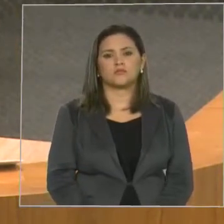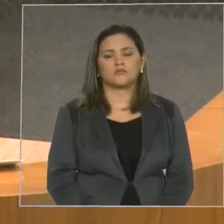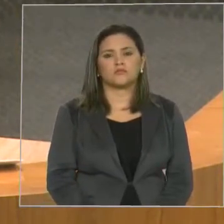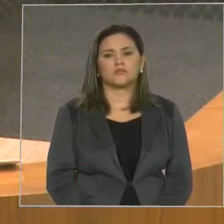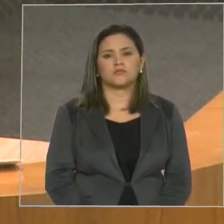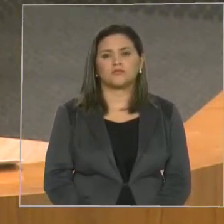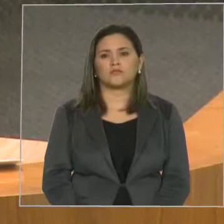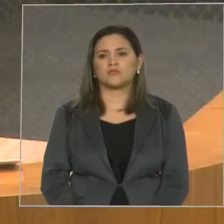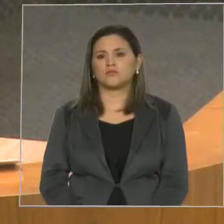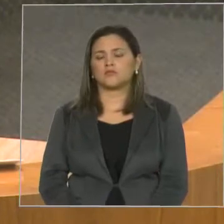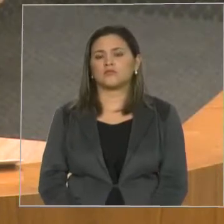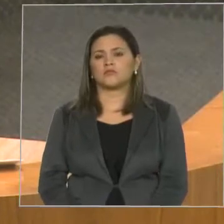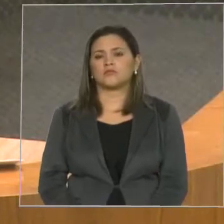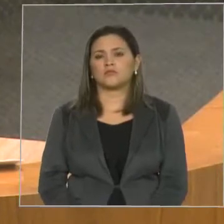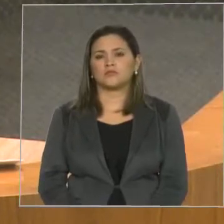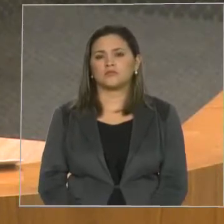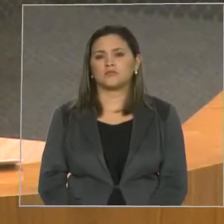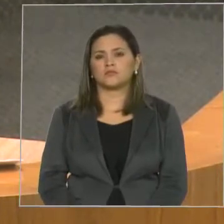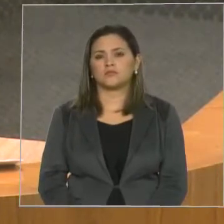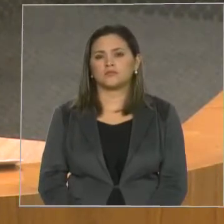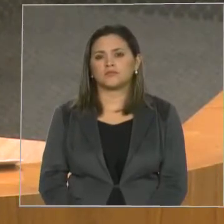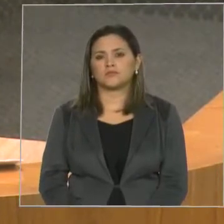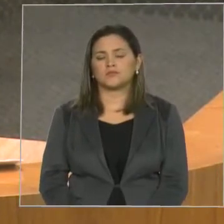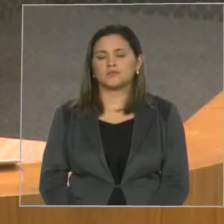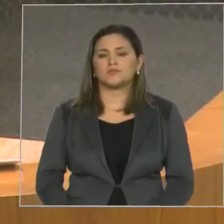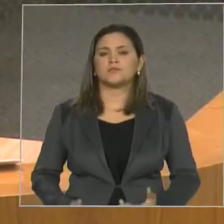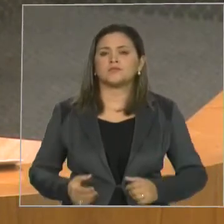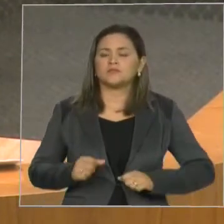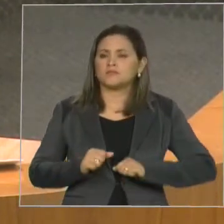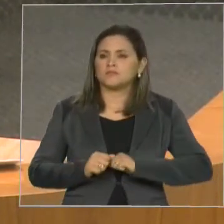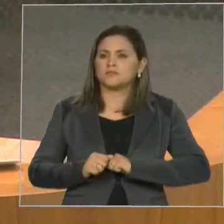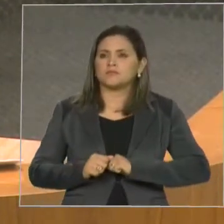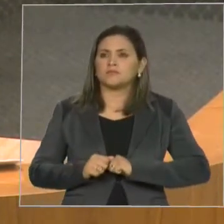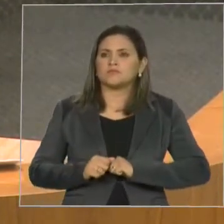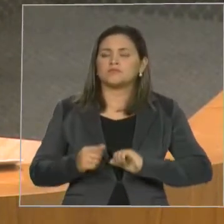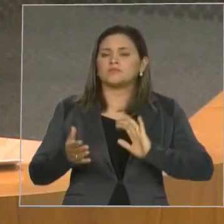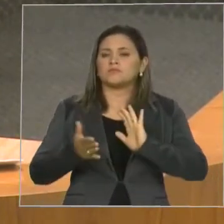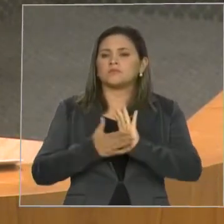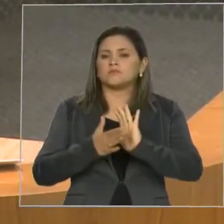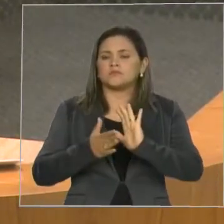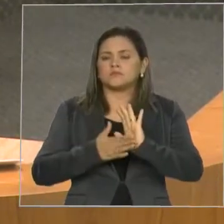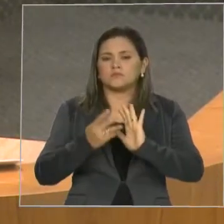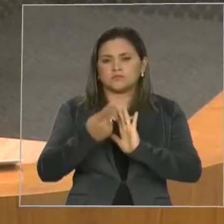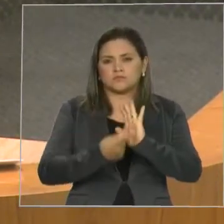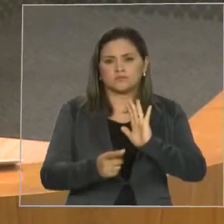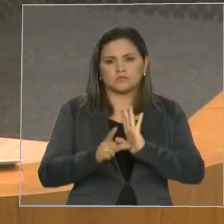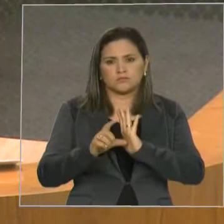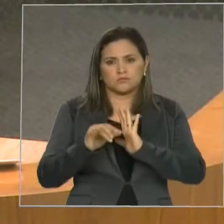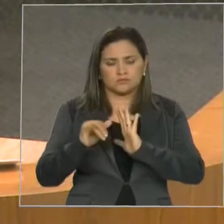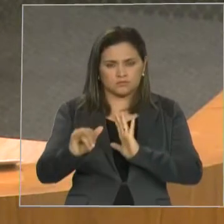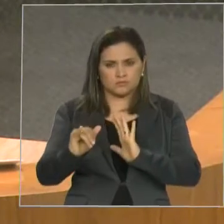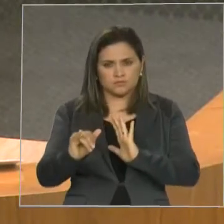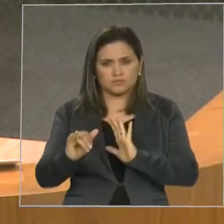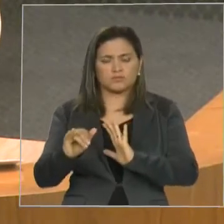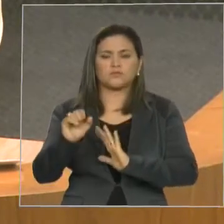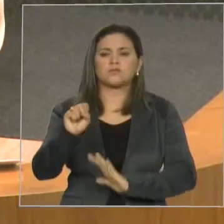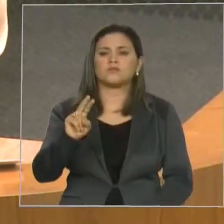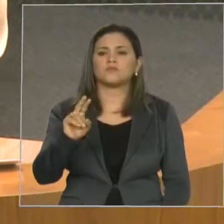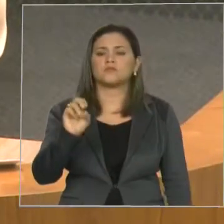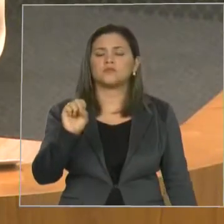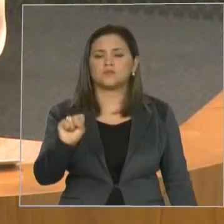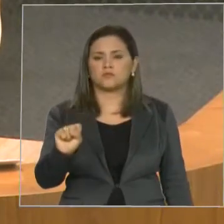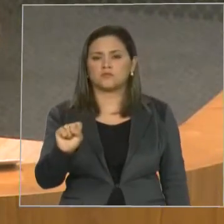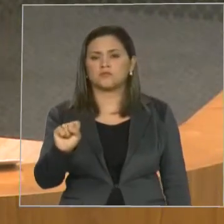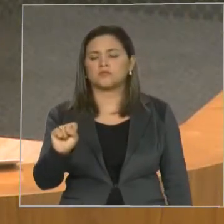de regulação do Sistema Único de Saúde. Ou seja, o que visa esse projeto de lei? Garantir a transparência